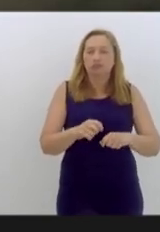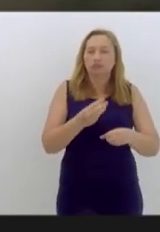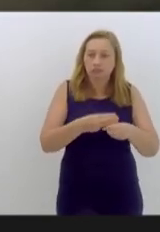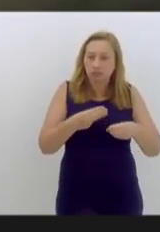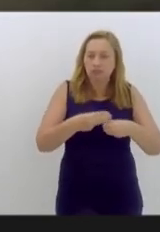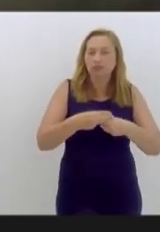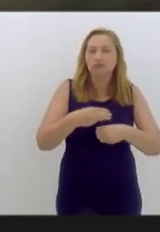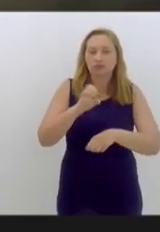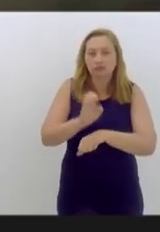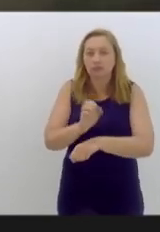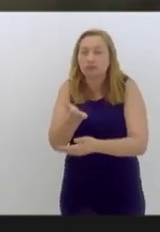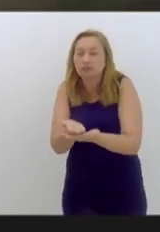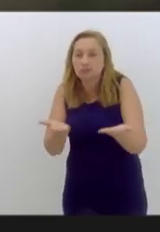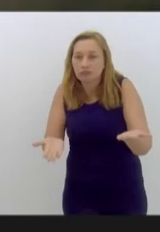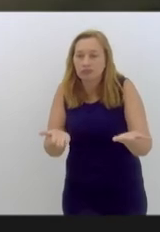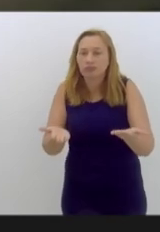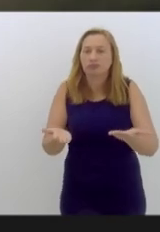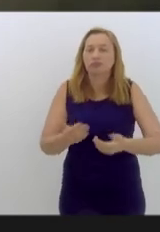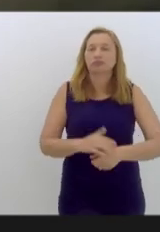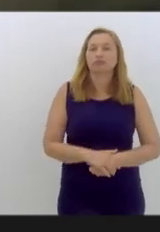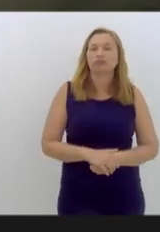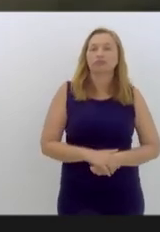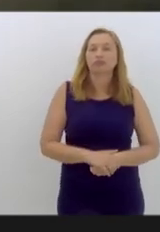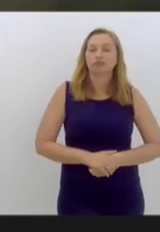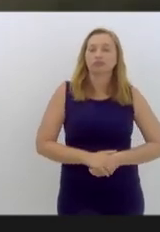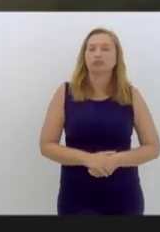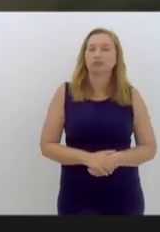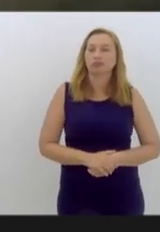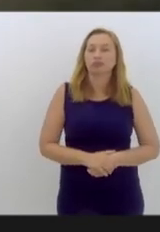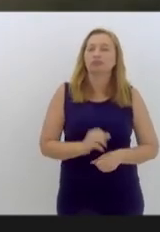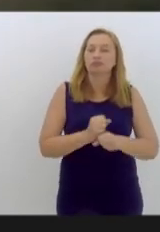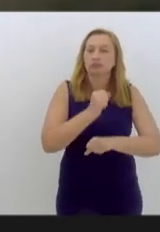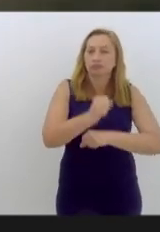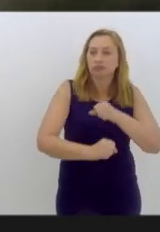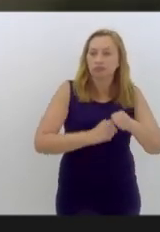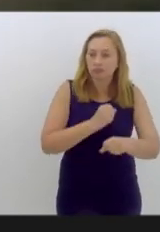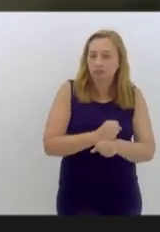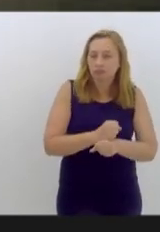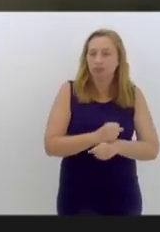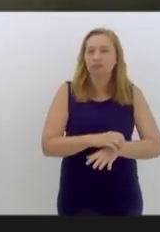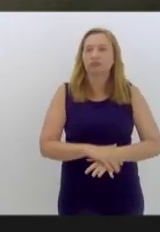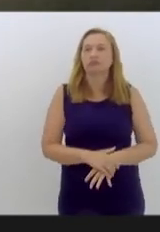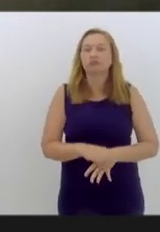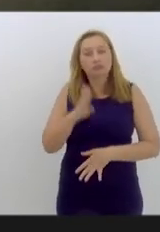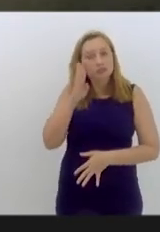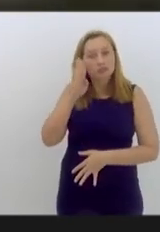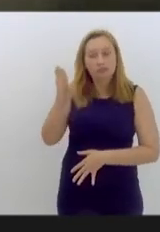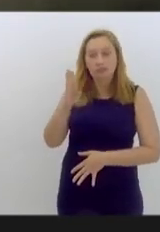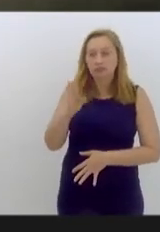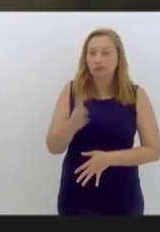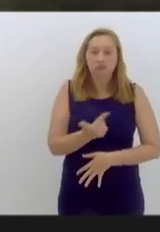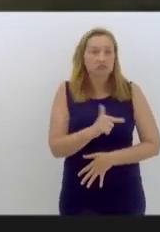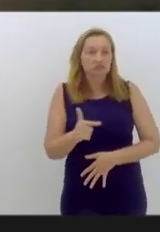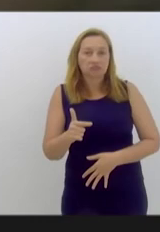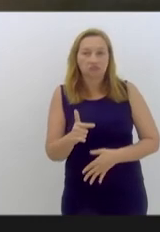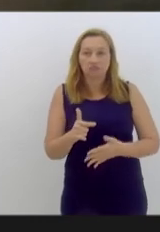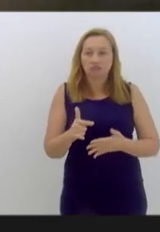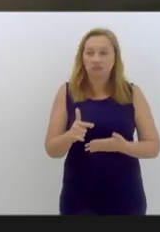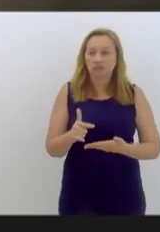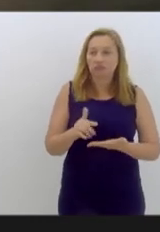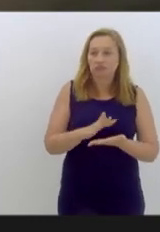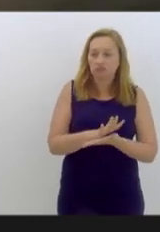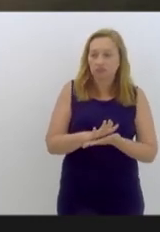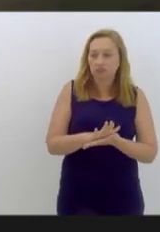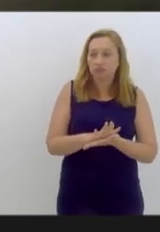Estado perder a complementação do VAR a partir do ano que vem. Em princípio, ela não teria nenhum requisito. O